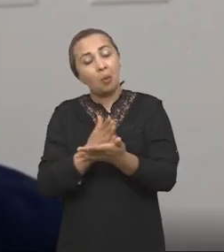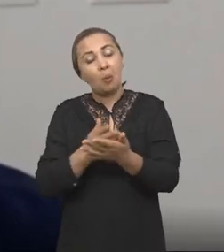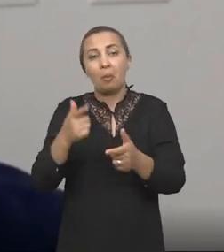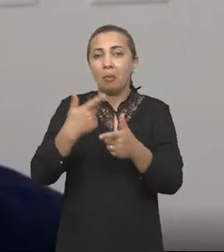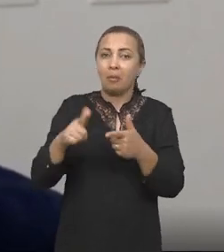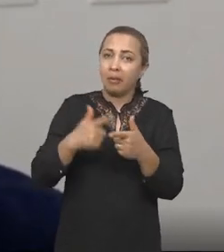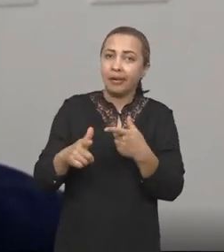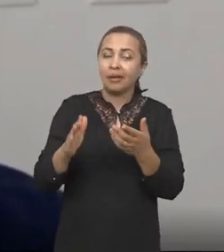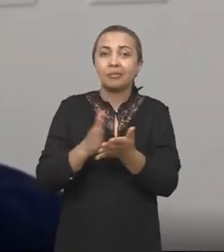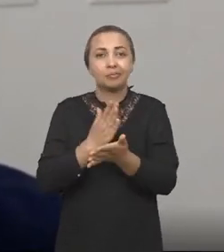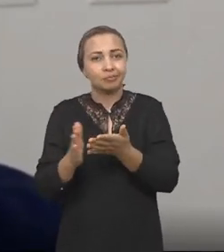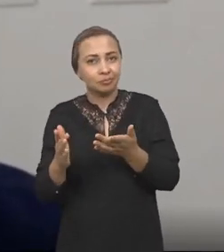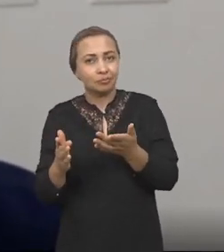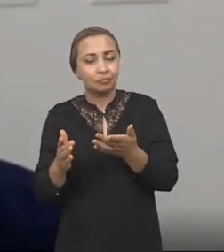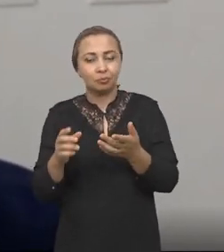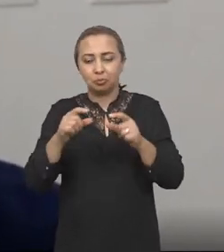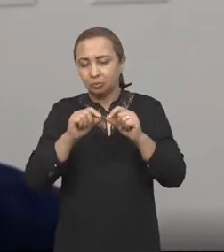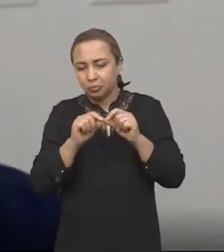algum indicativo, né, de falha,